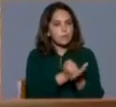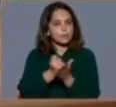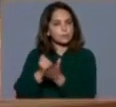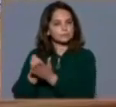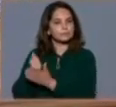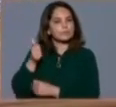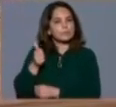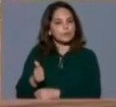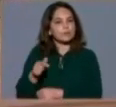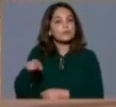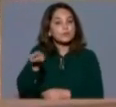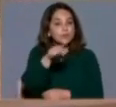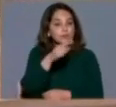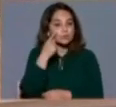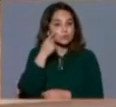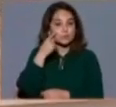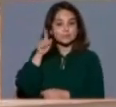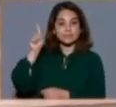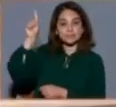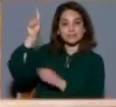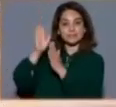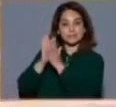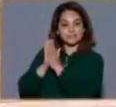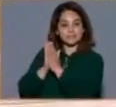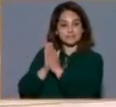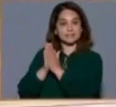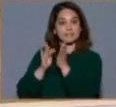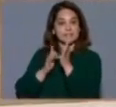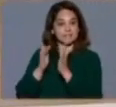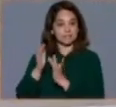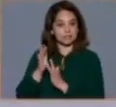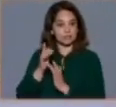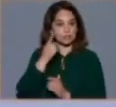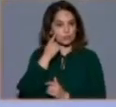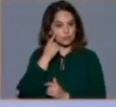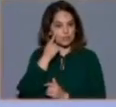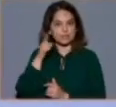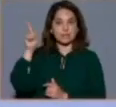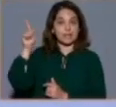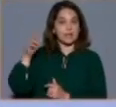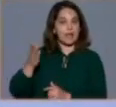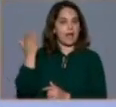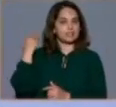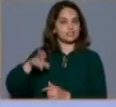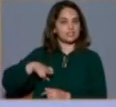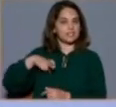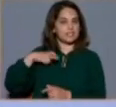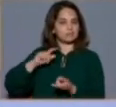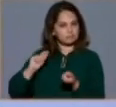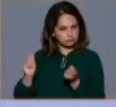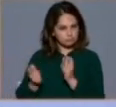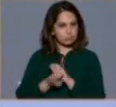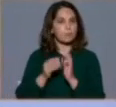Conheceis a generosidade de nosso Senhor Jesus Cristo. Ele, que era rico, fez-se pobre